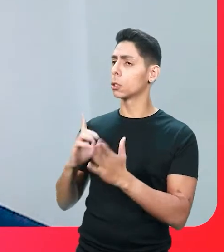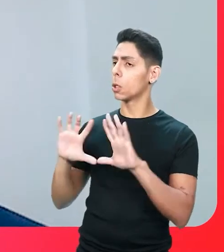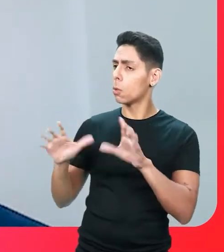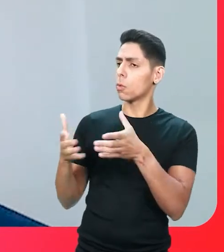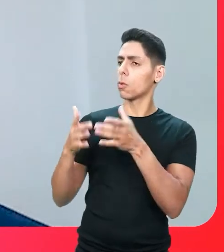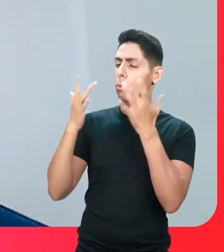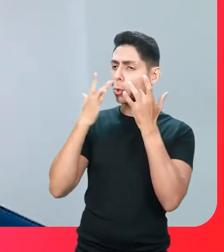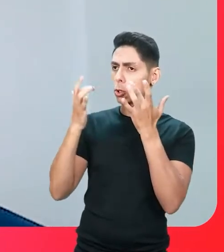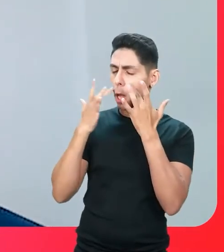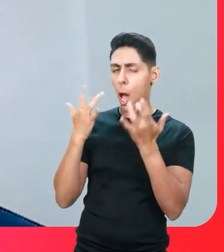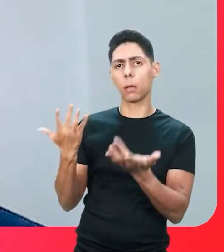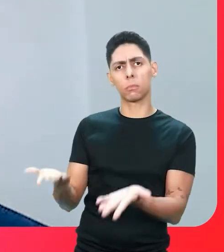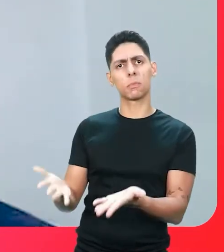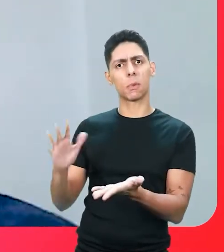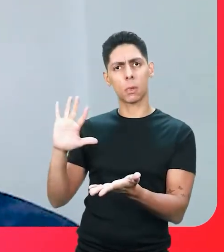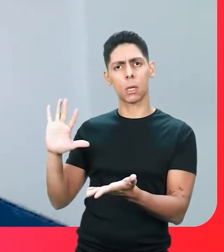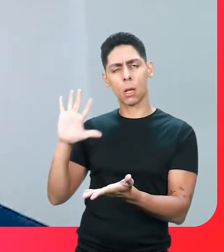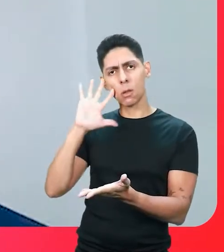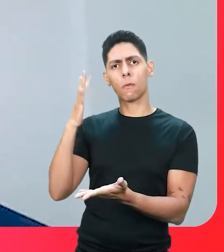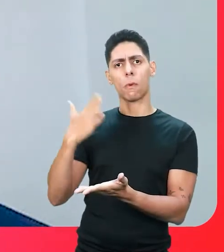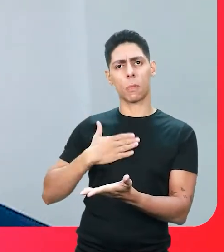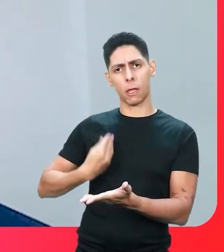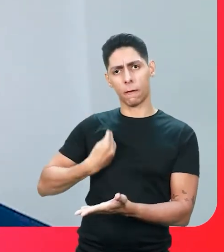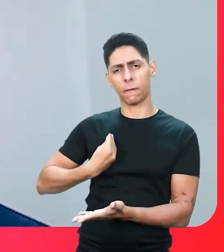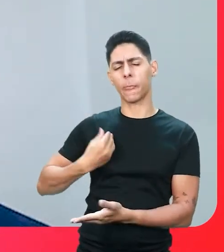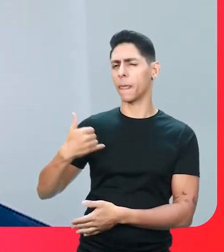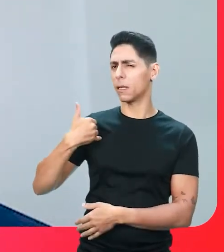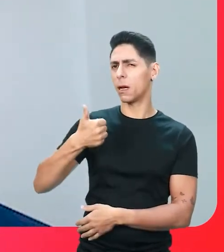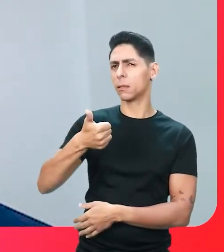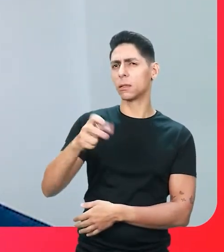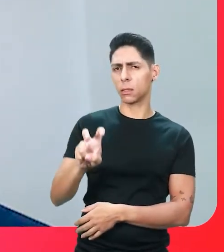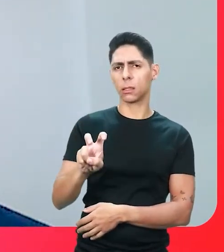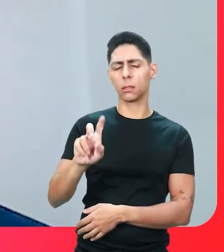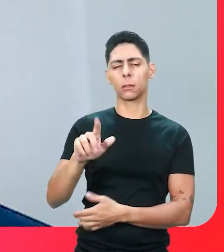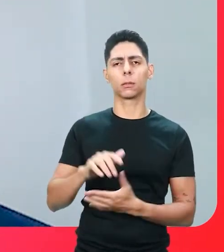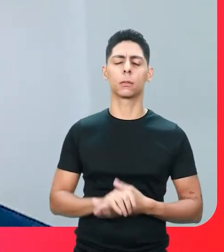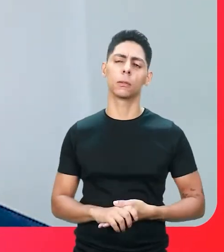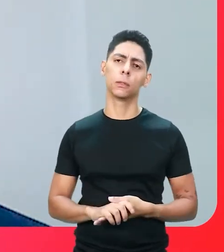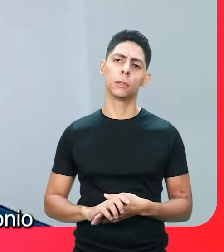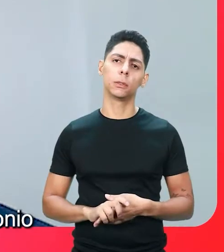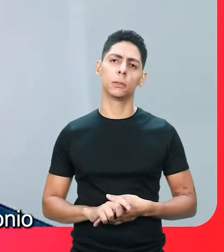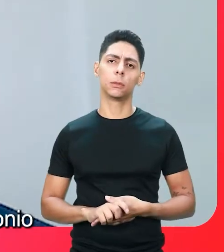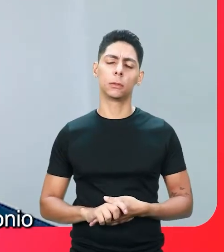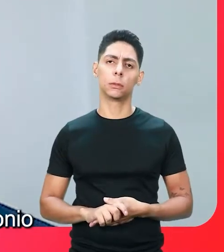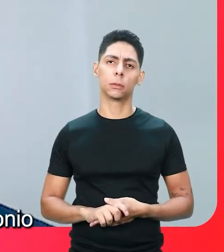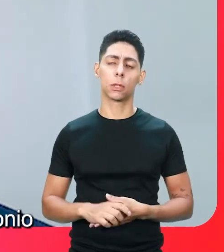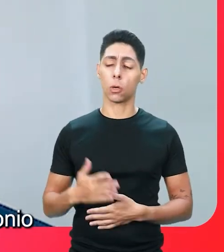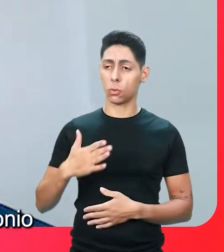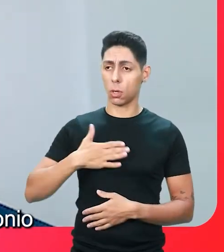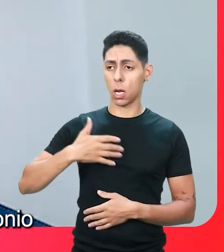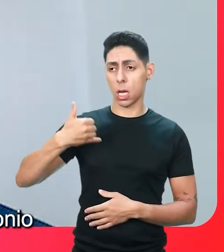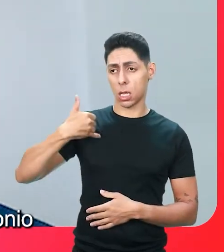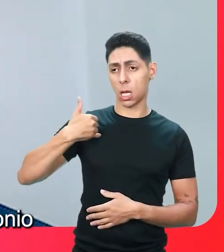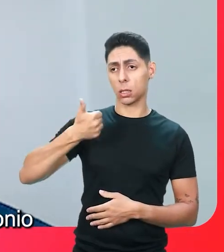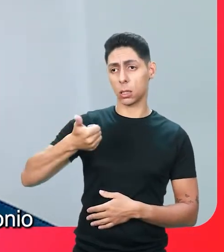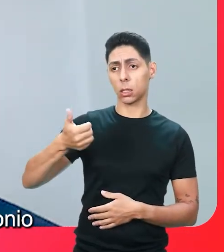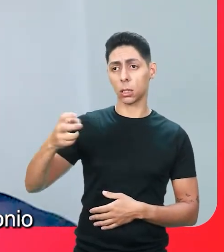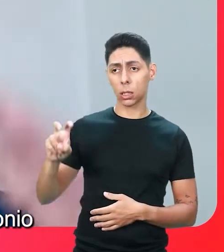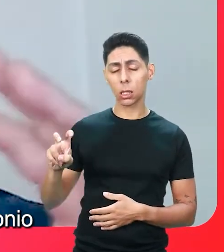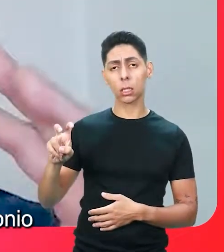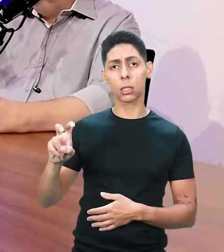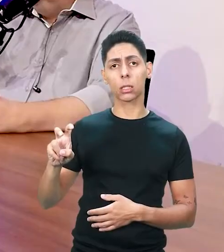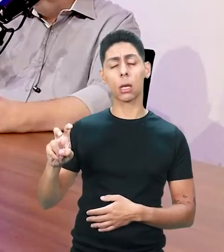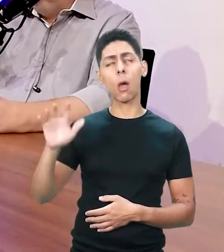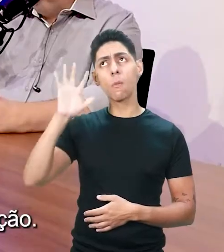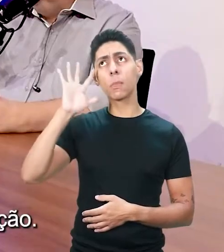vida. Pô, àquela altura eu estava com 15 anos, começo de 77, né? Eu ia fazer 16 em setembro. Eu, com 15 anos, é o seguinte, eu pensei o